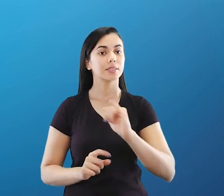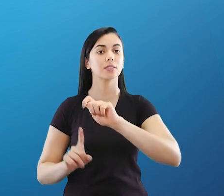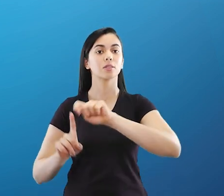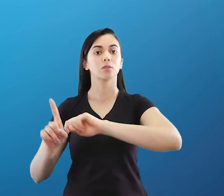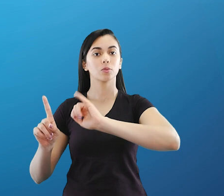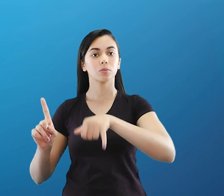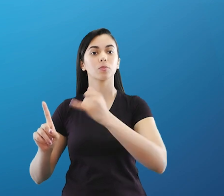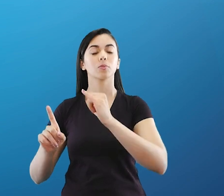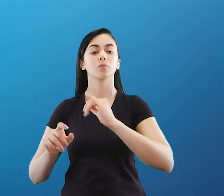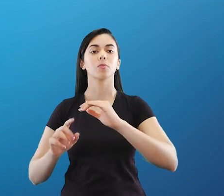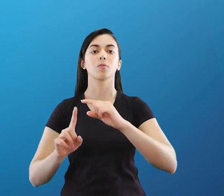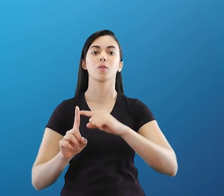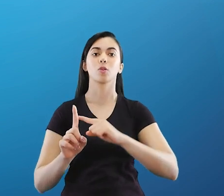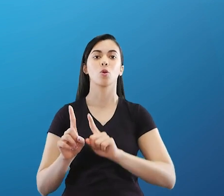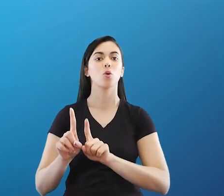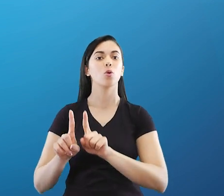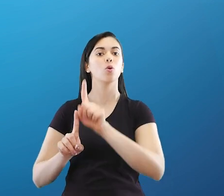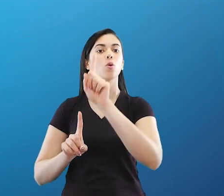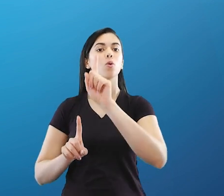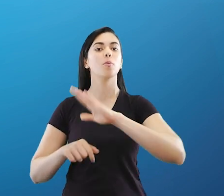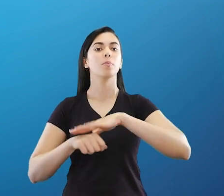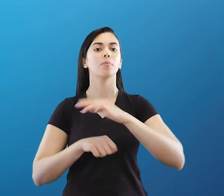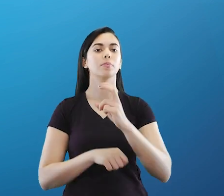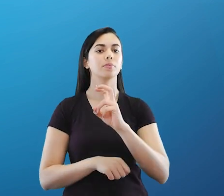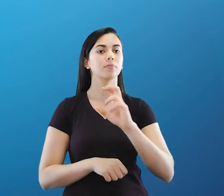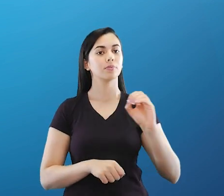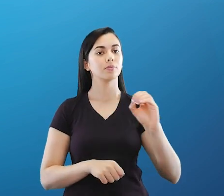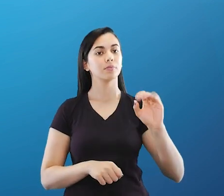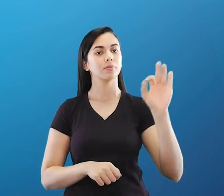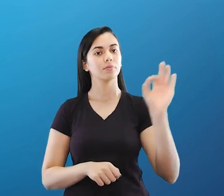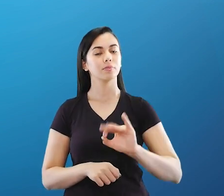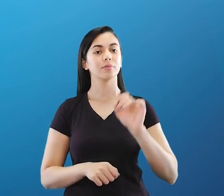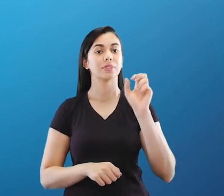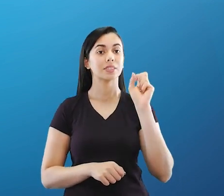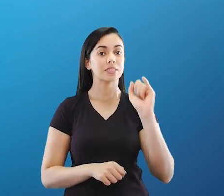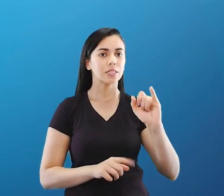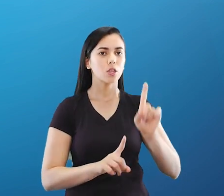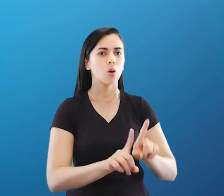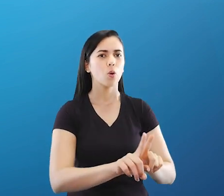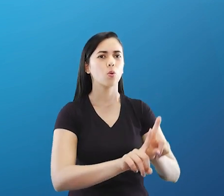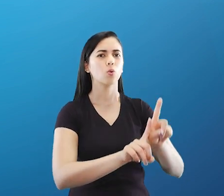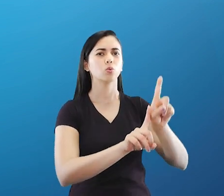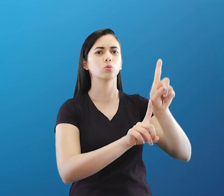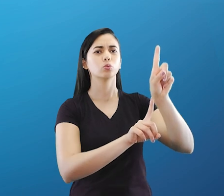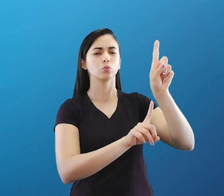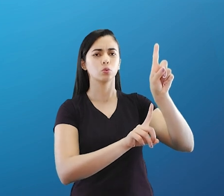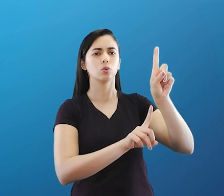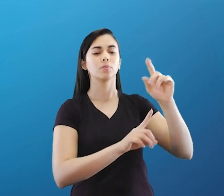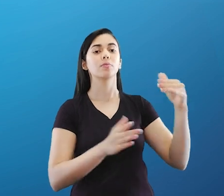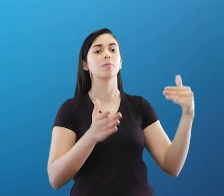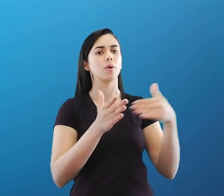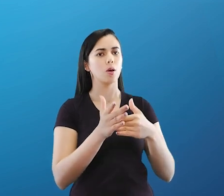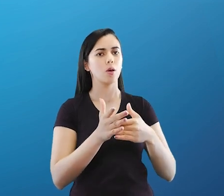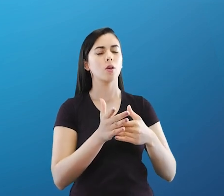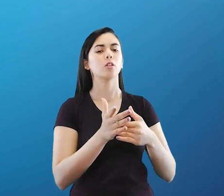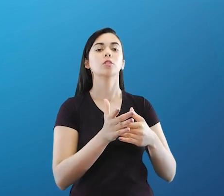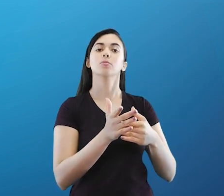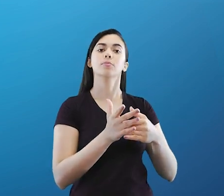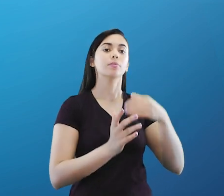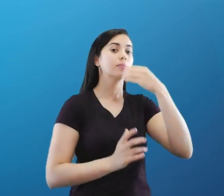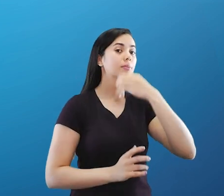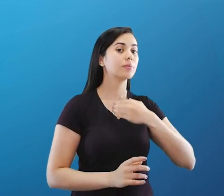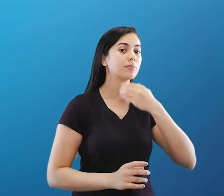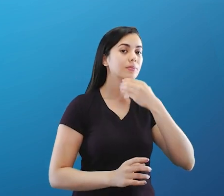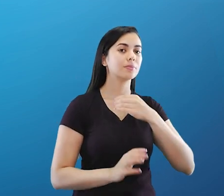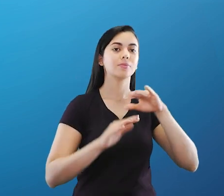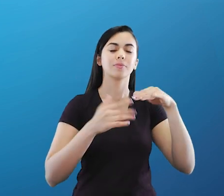de 500%, então se ela continuar crescendo dessa forma até o final do ano, a